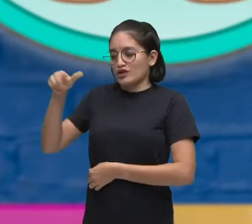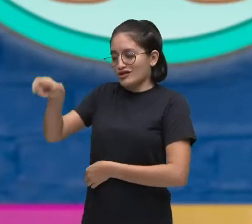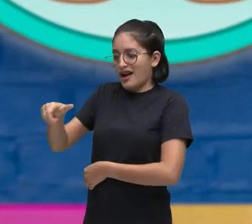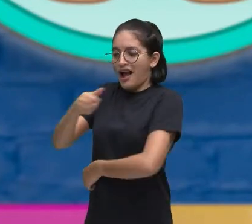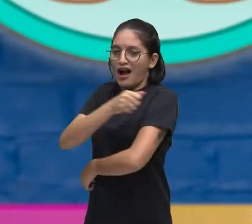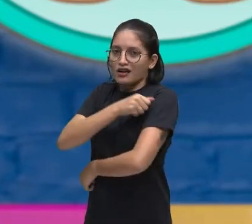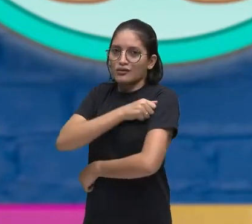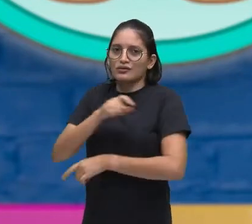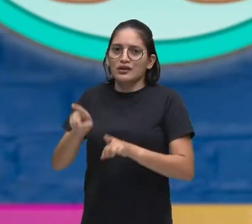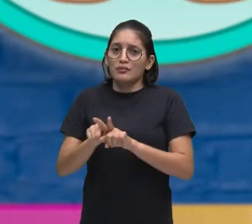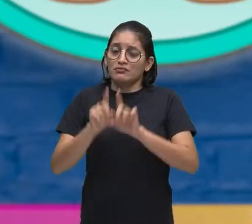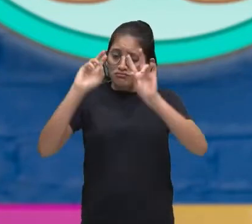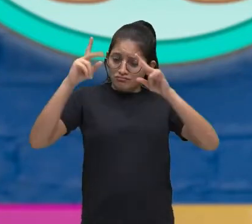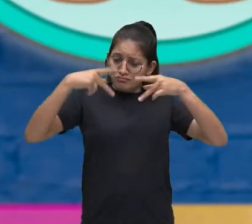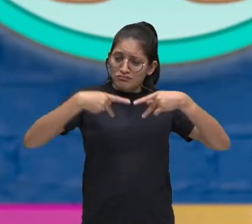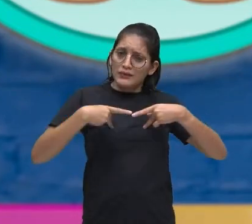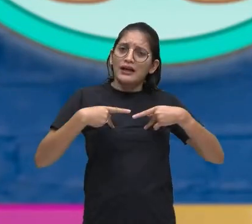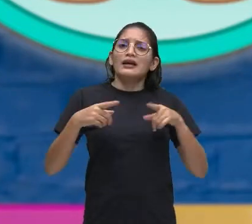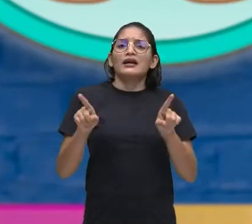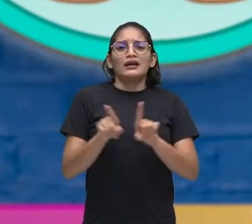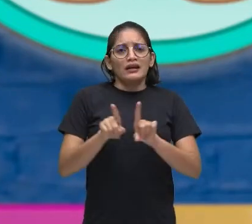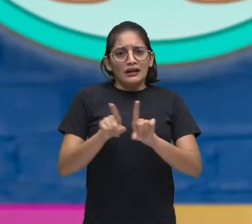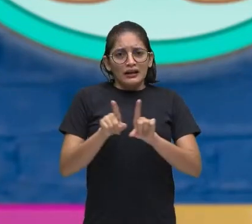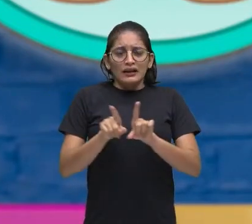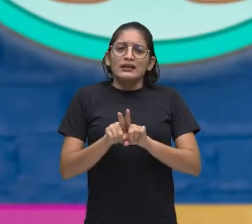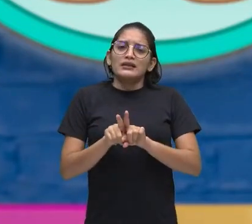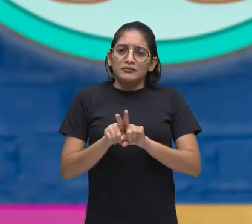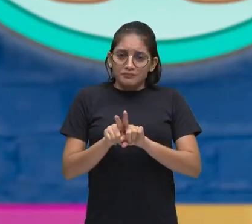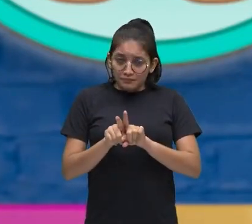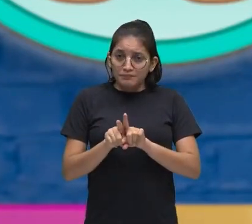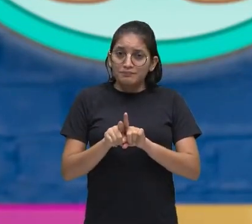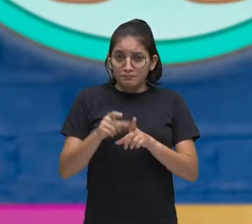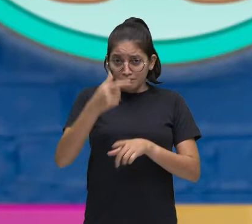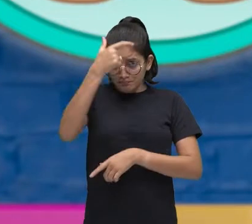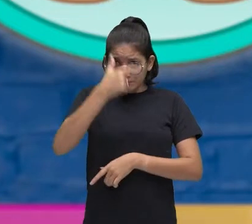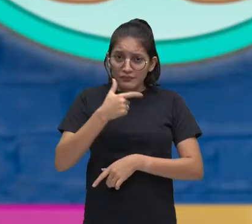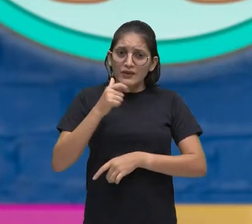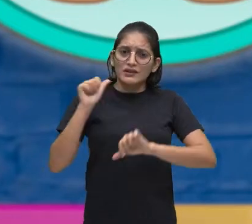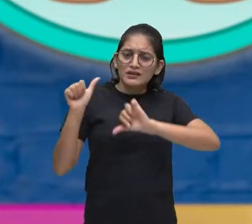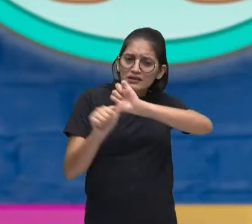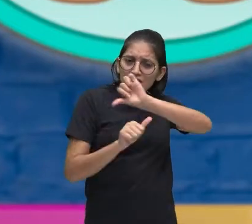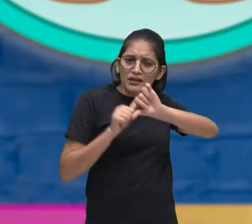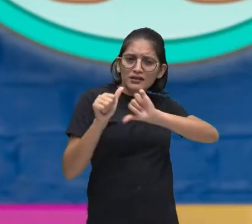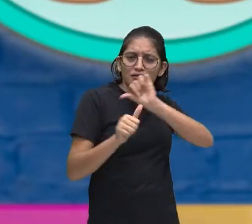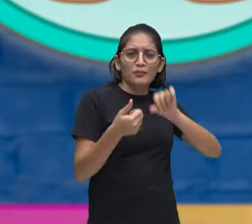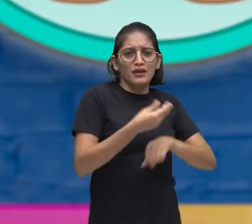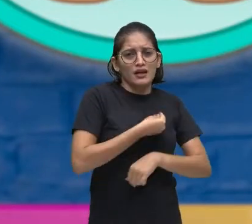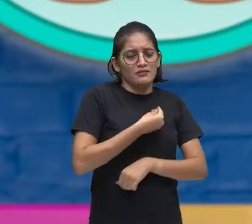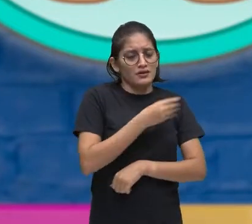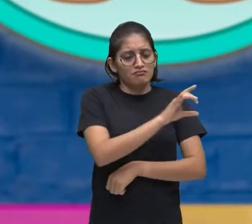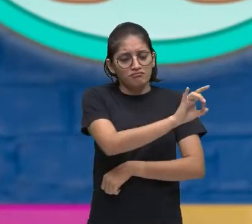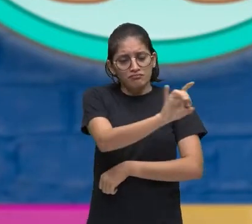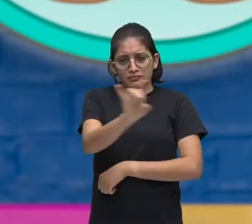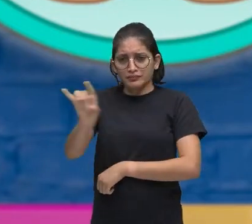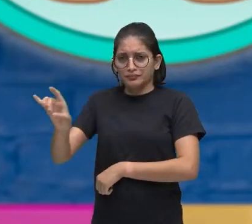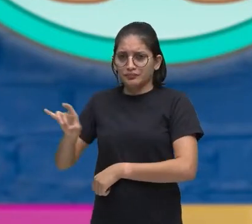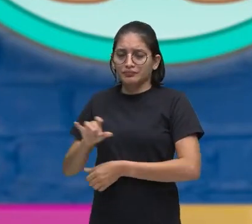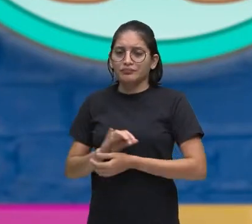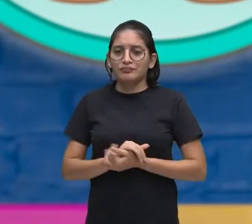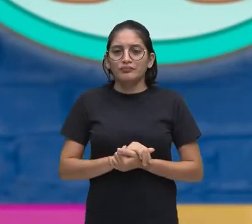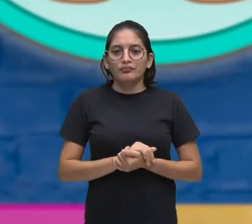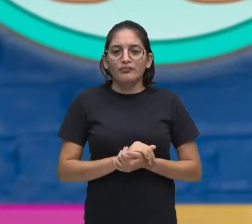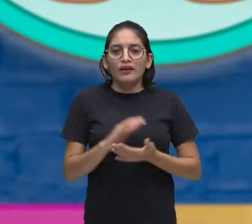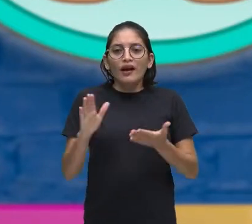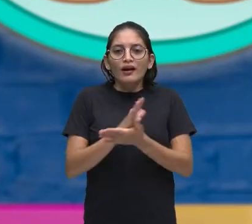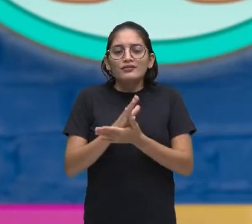todos nós seres humanos, nós somos agentes transformadores na vida das pessoas. Às vezes você